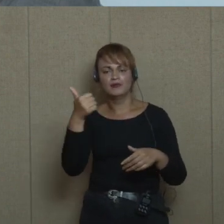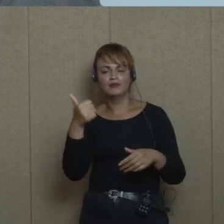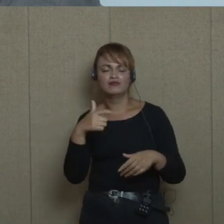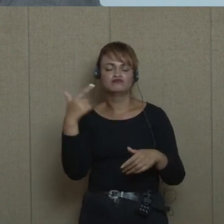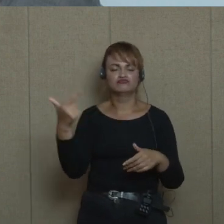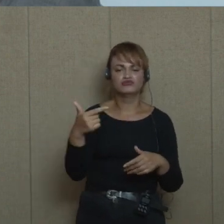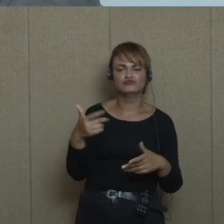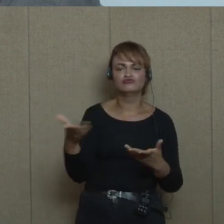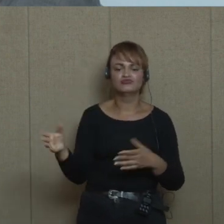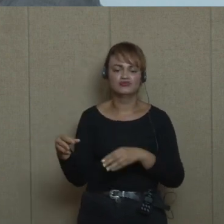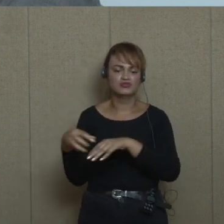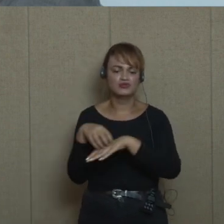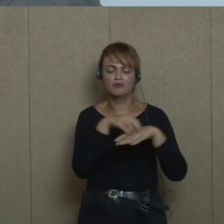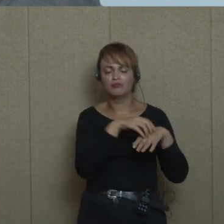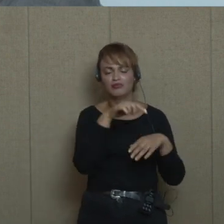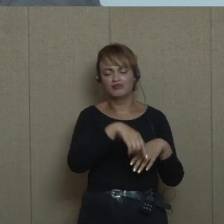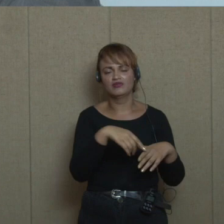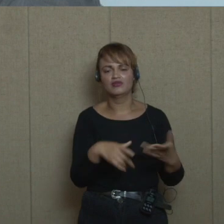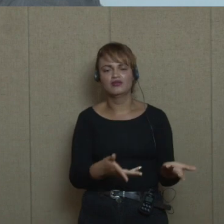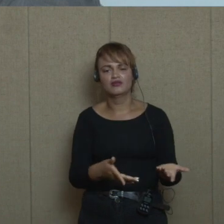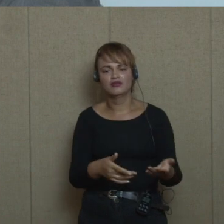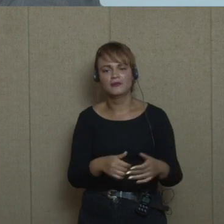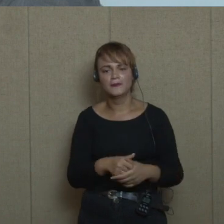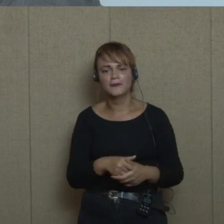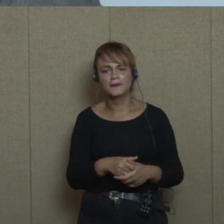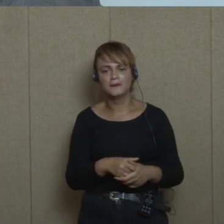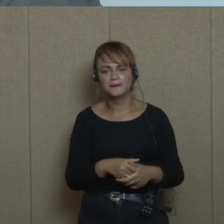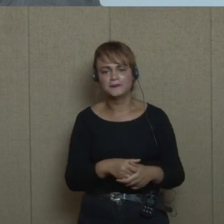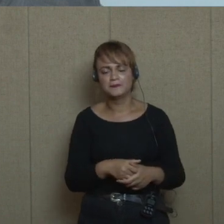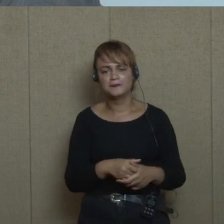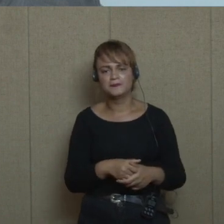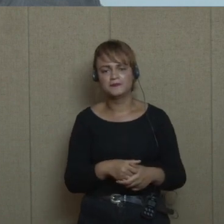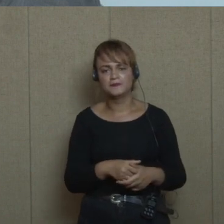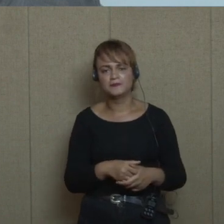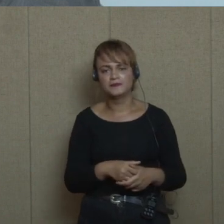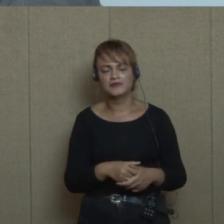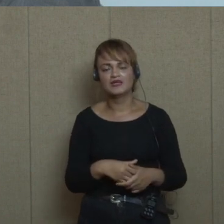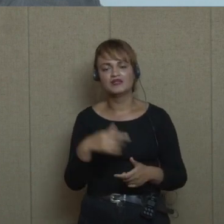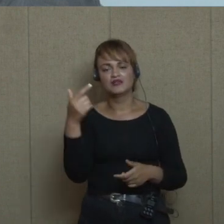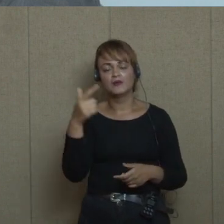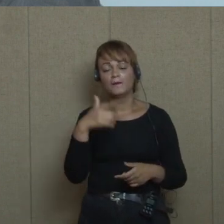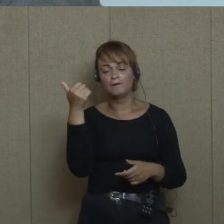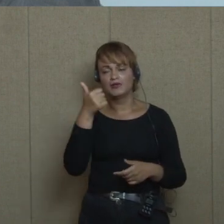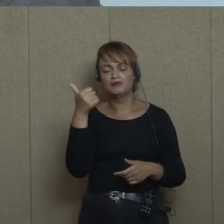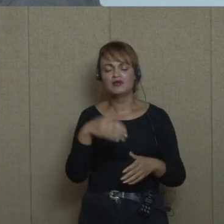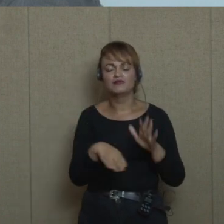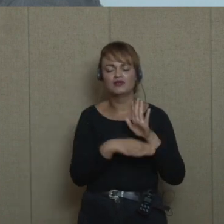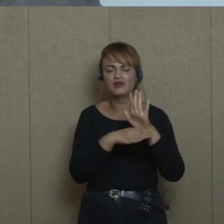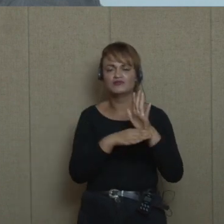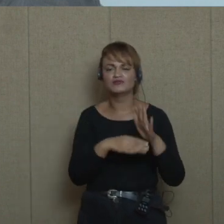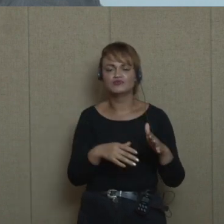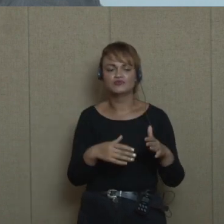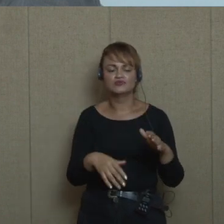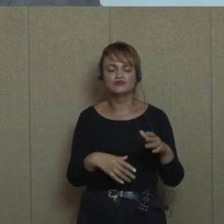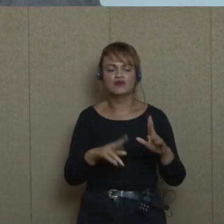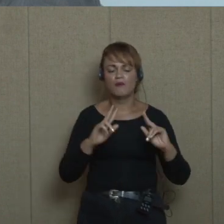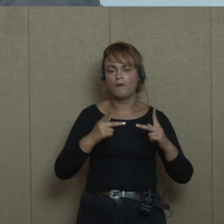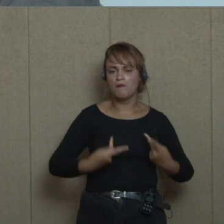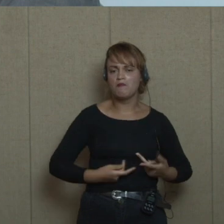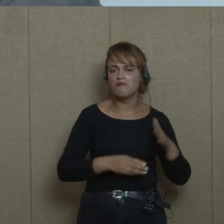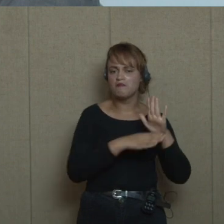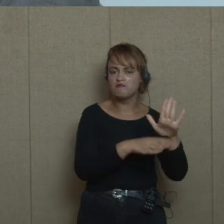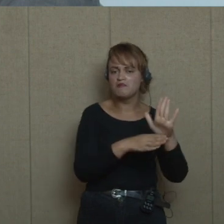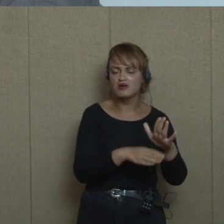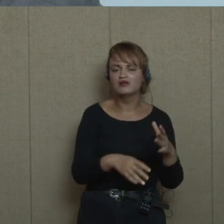exportador. O primeiro doador de ajuda humanitária, o primeiro doador de ajuda